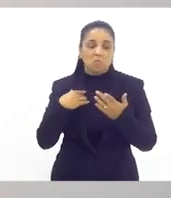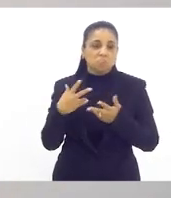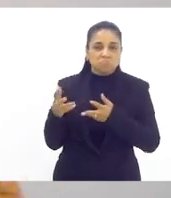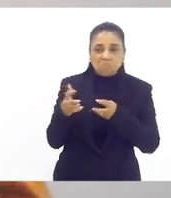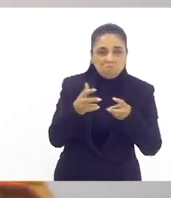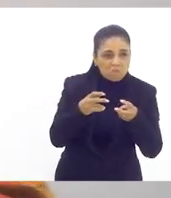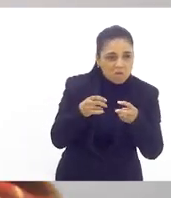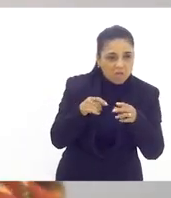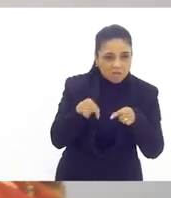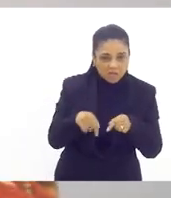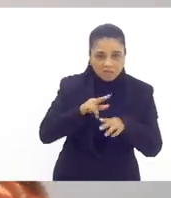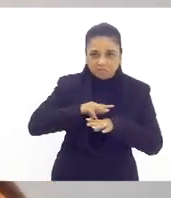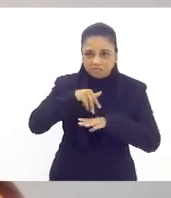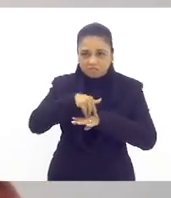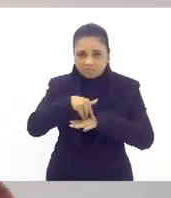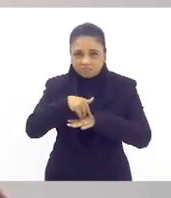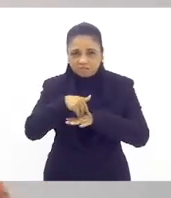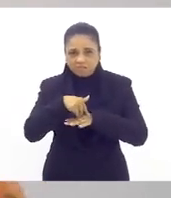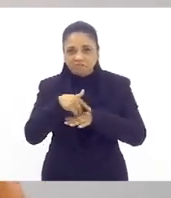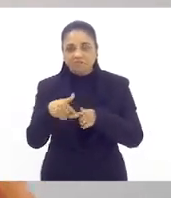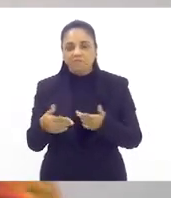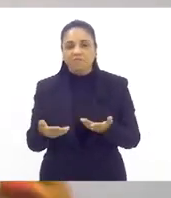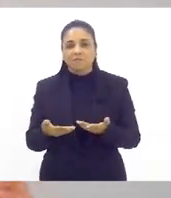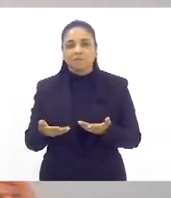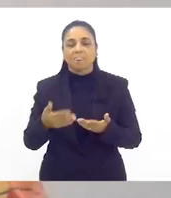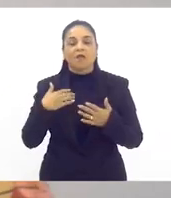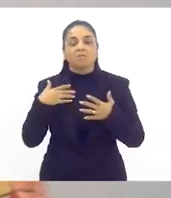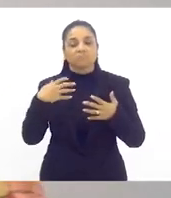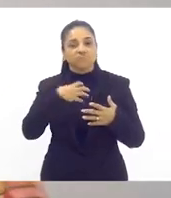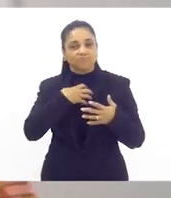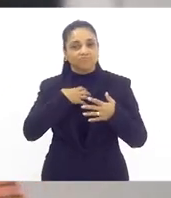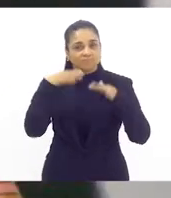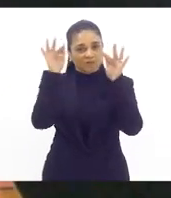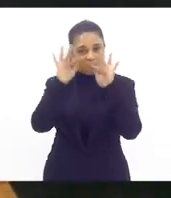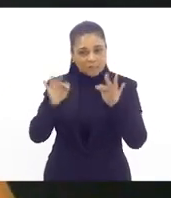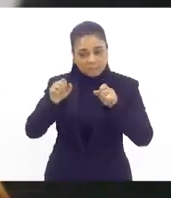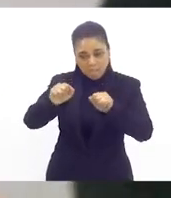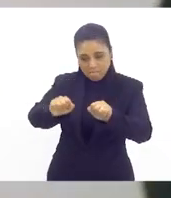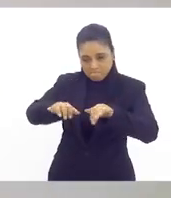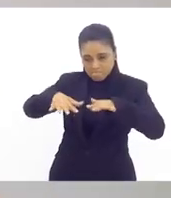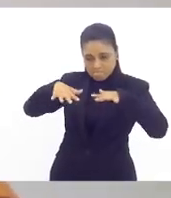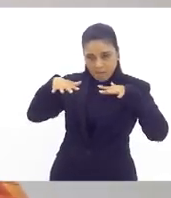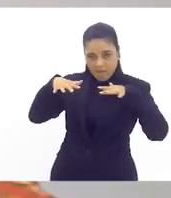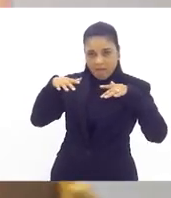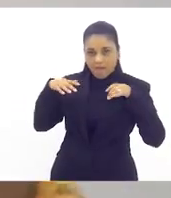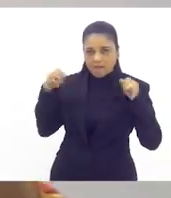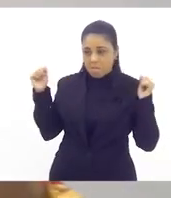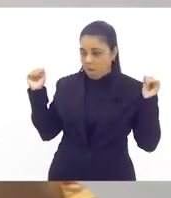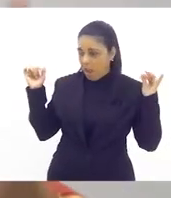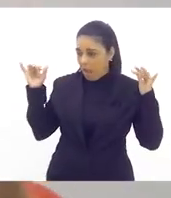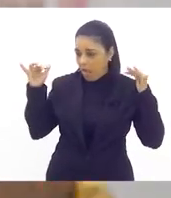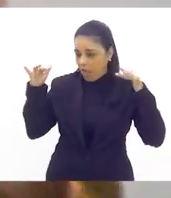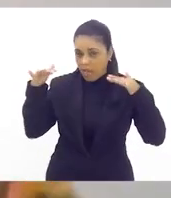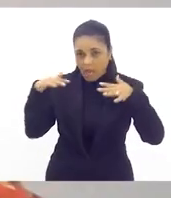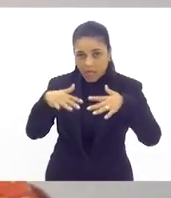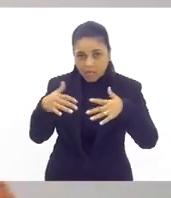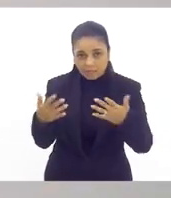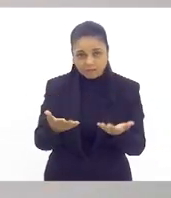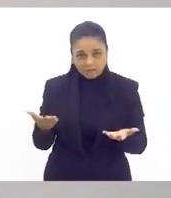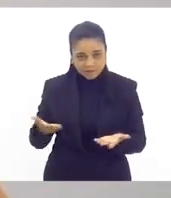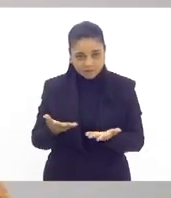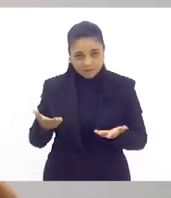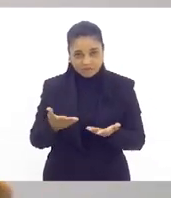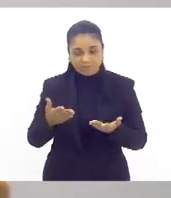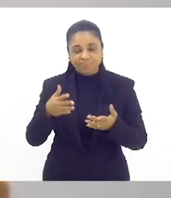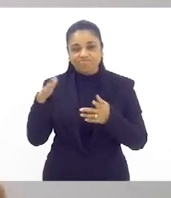nós que estamos aqui na frente dizer que tô feliz tá essa casa cheia tô feliz que a gente conseguiu acolher